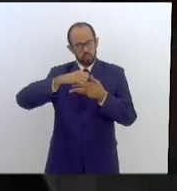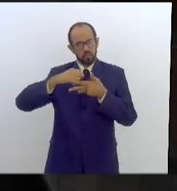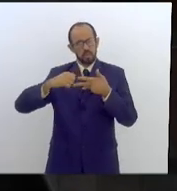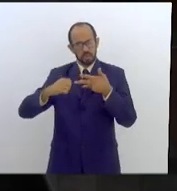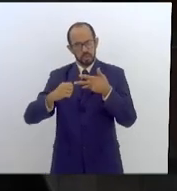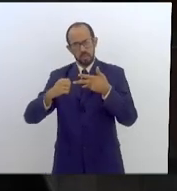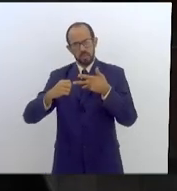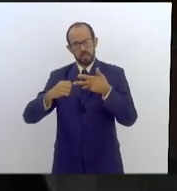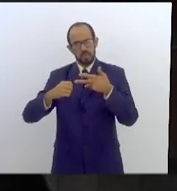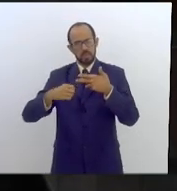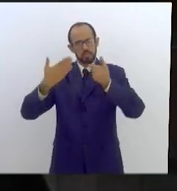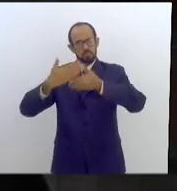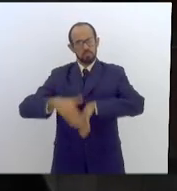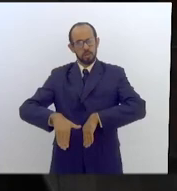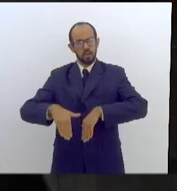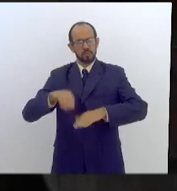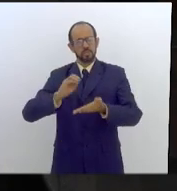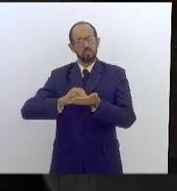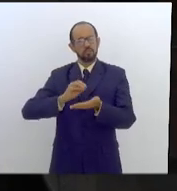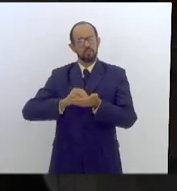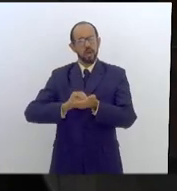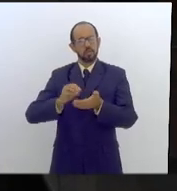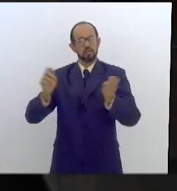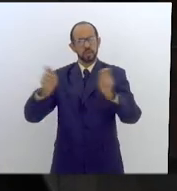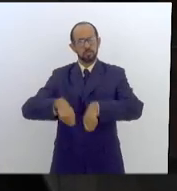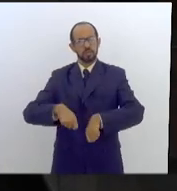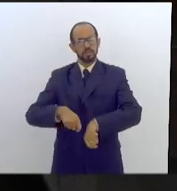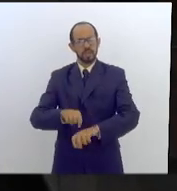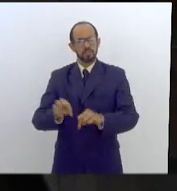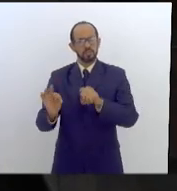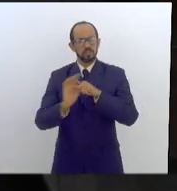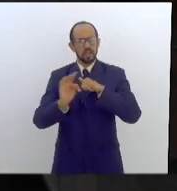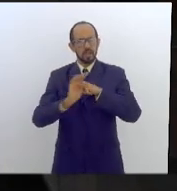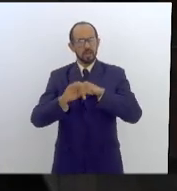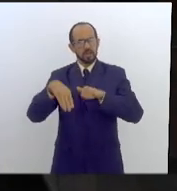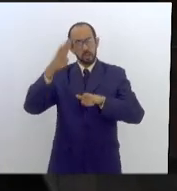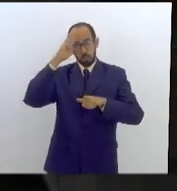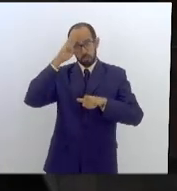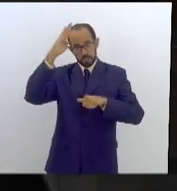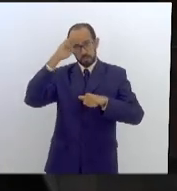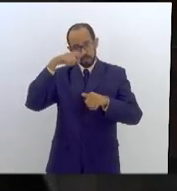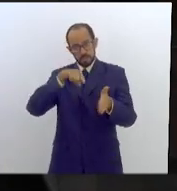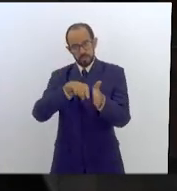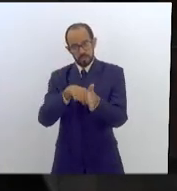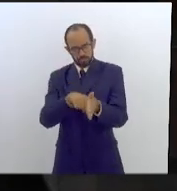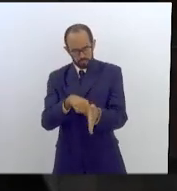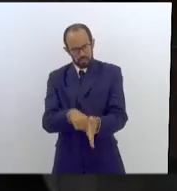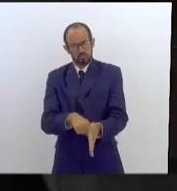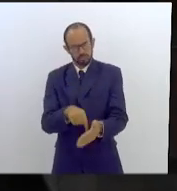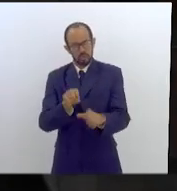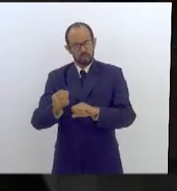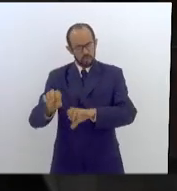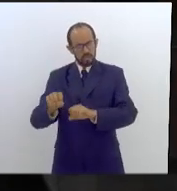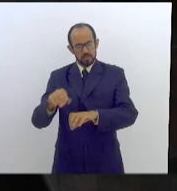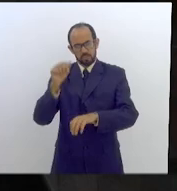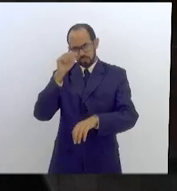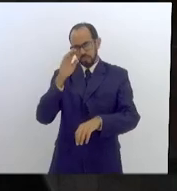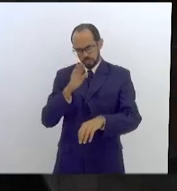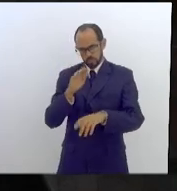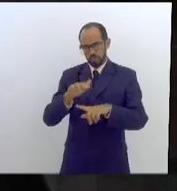capaz de incompetência técnica na gestão desse que é o principal exame hoje da educação brasileira por isso eu quero